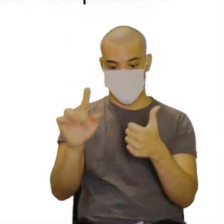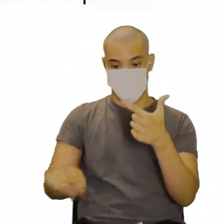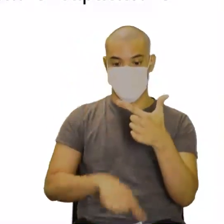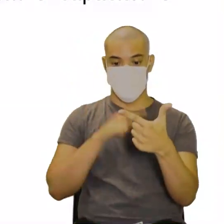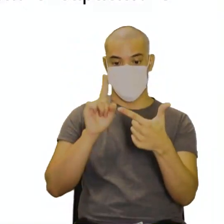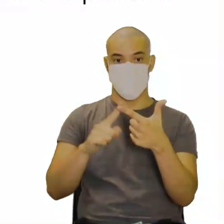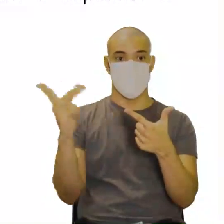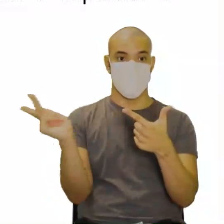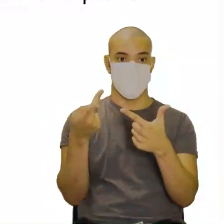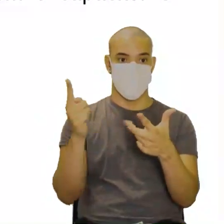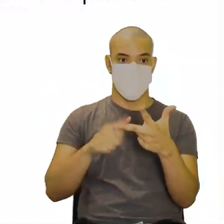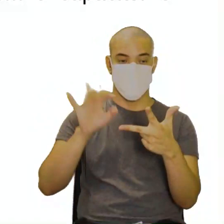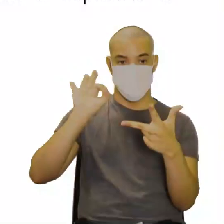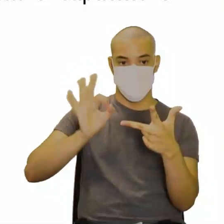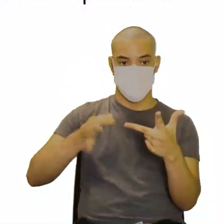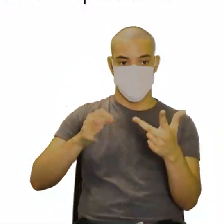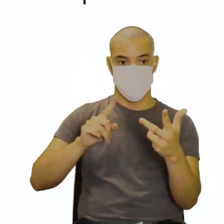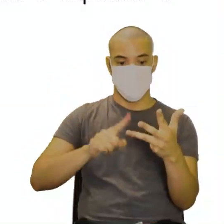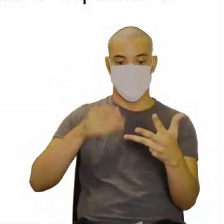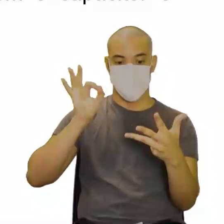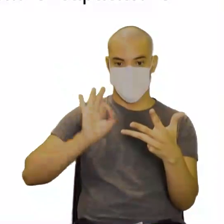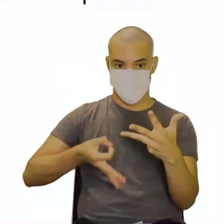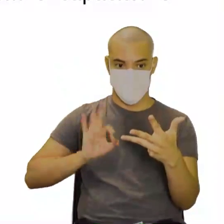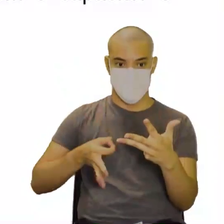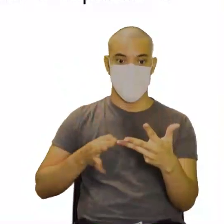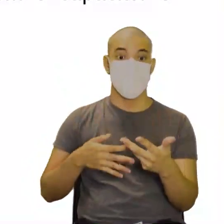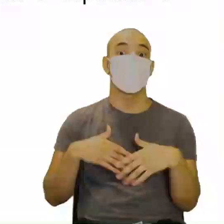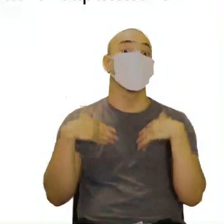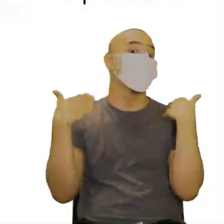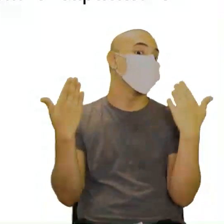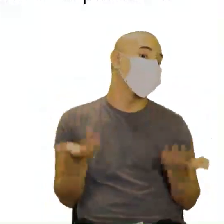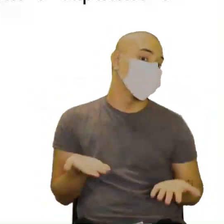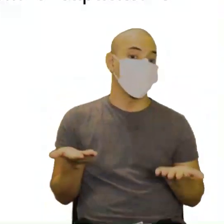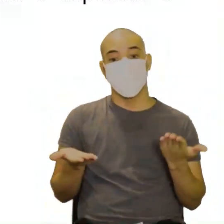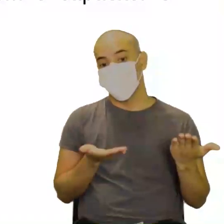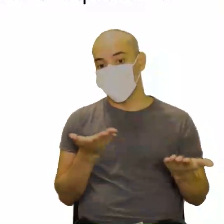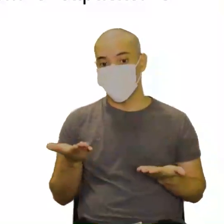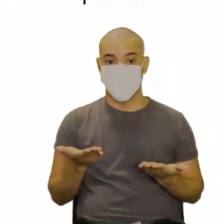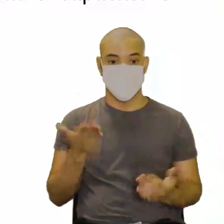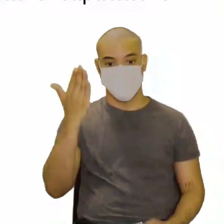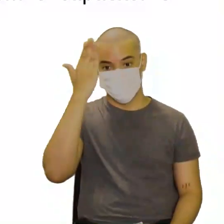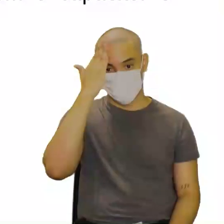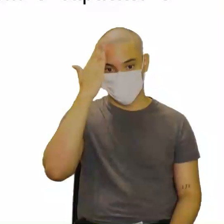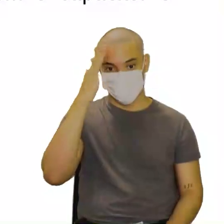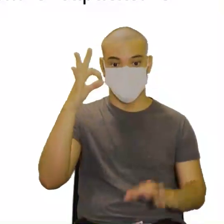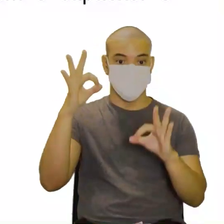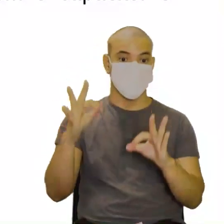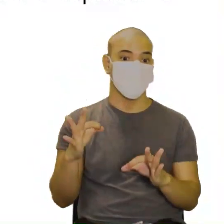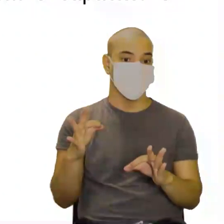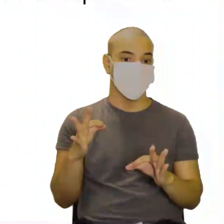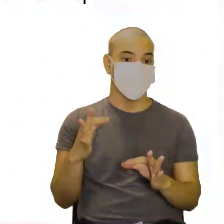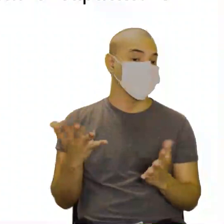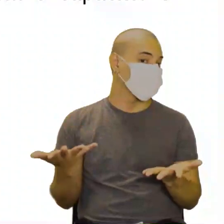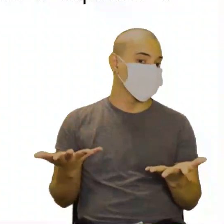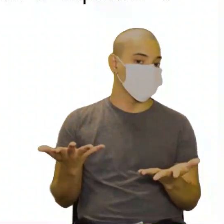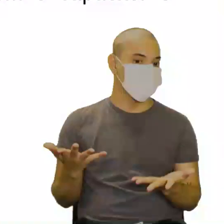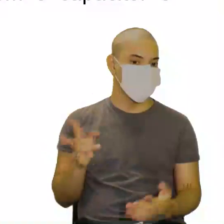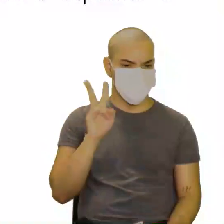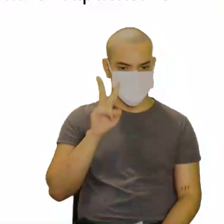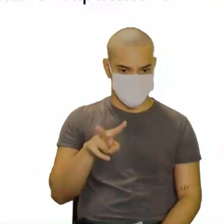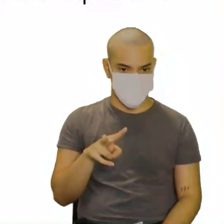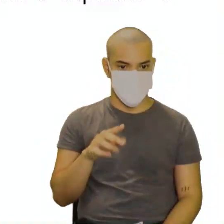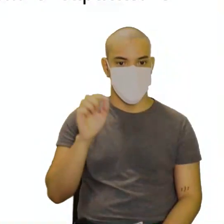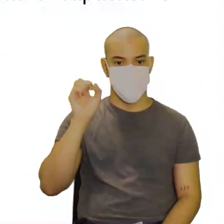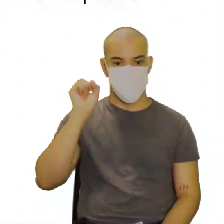2 errada, a 3 correta e a 4 correta. E aqui ele está dizendo, está correto, que se afirma em Nós vimos que é o